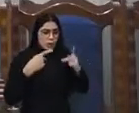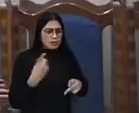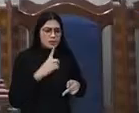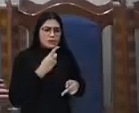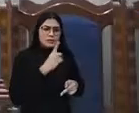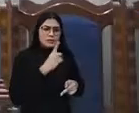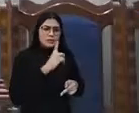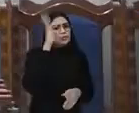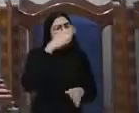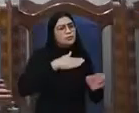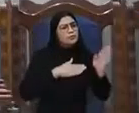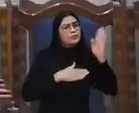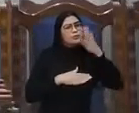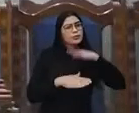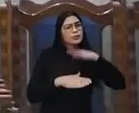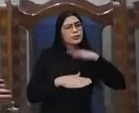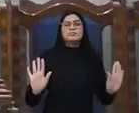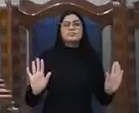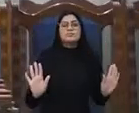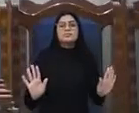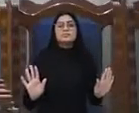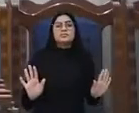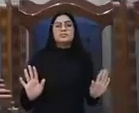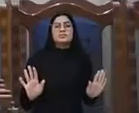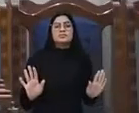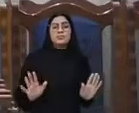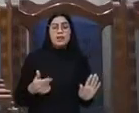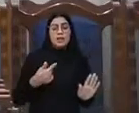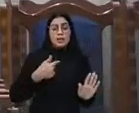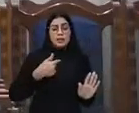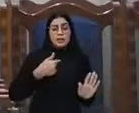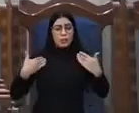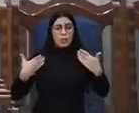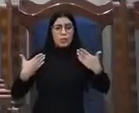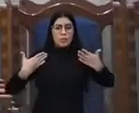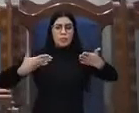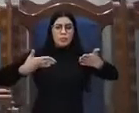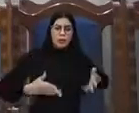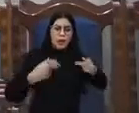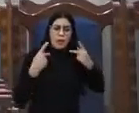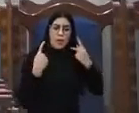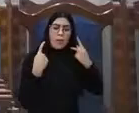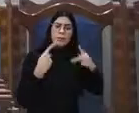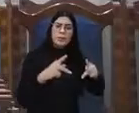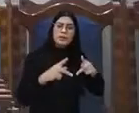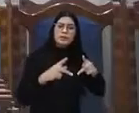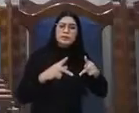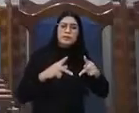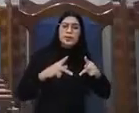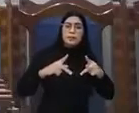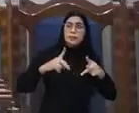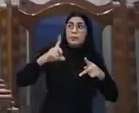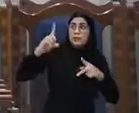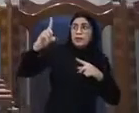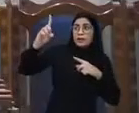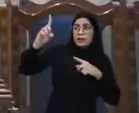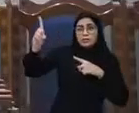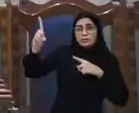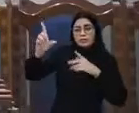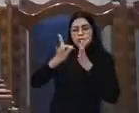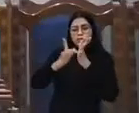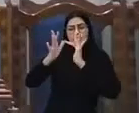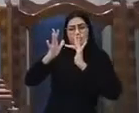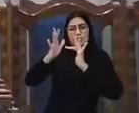para vocês a Jesus ressuscitado. Eu vim pregar para vocês um Jesus